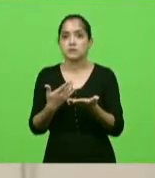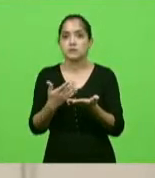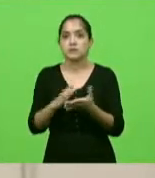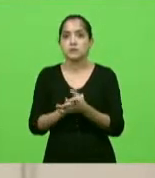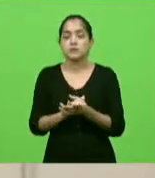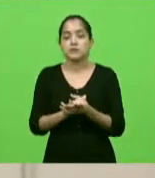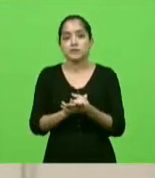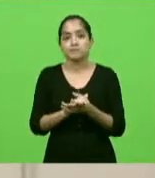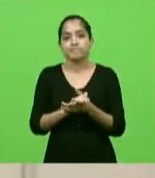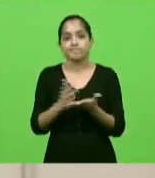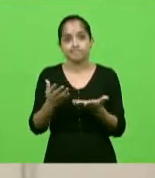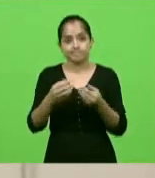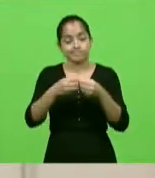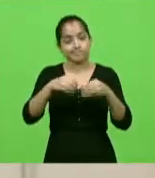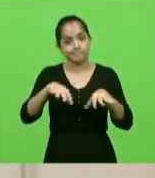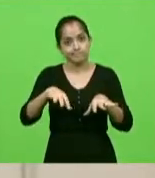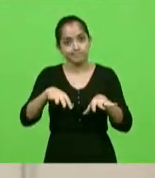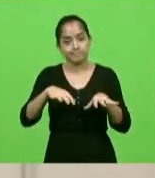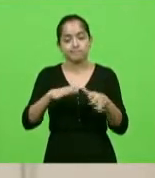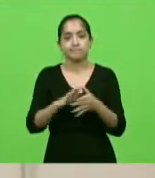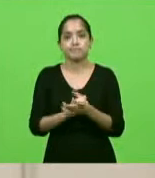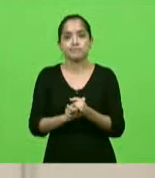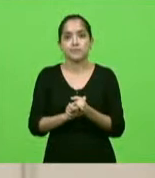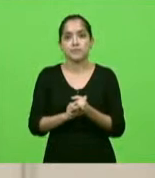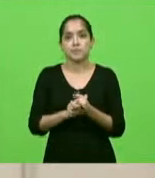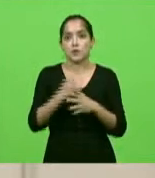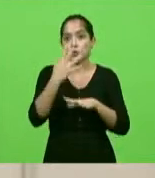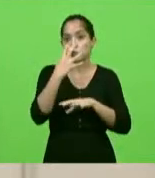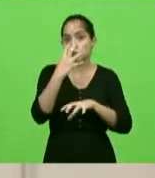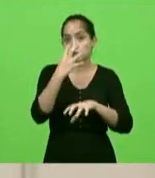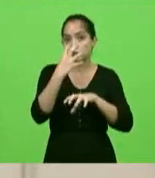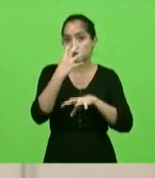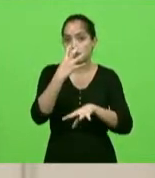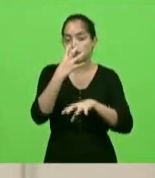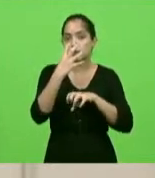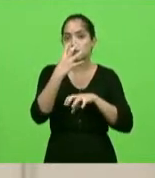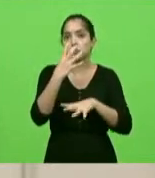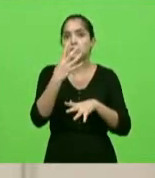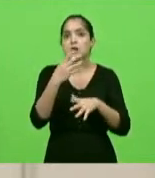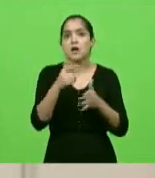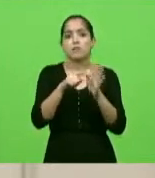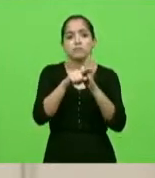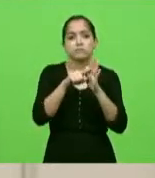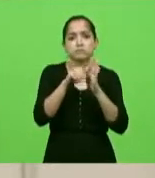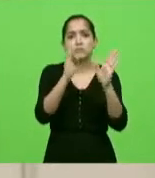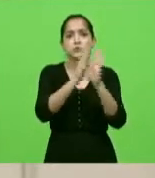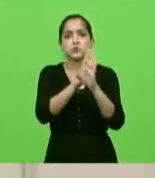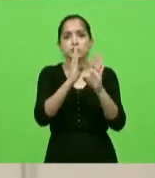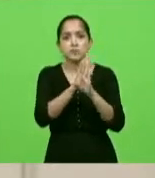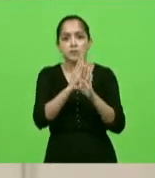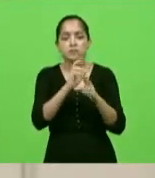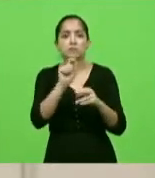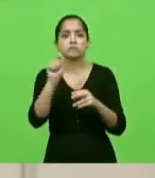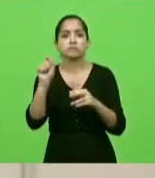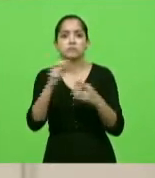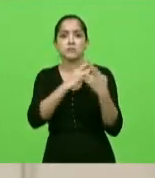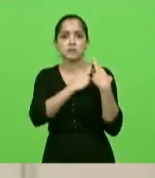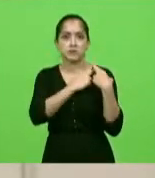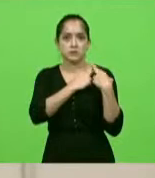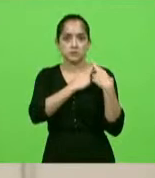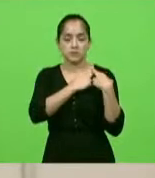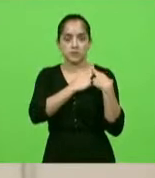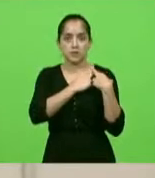e ruinosa, por sinal, dos respiradores, a fim de apurar as